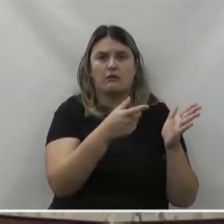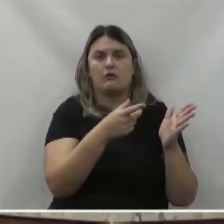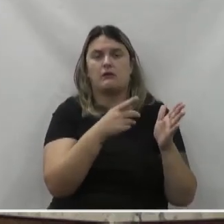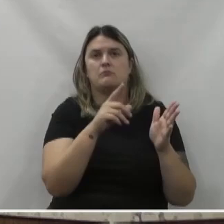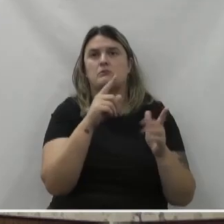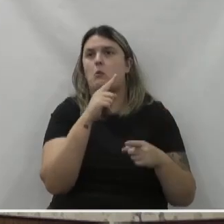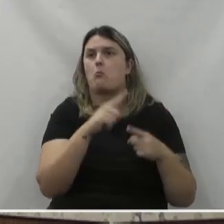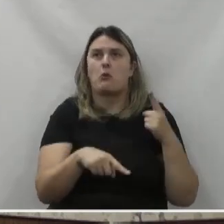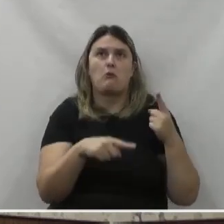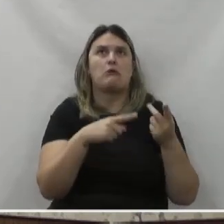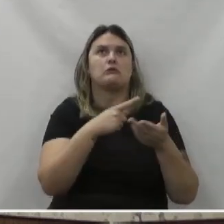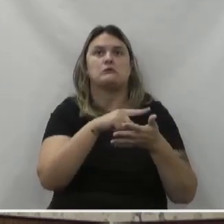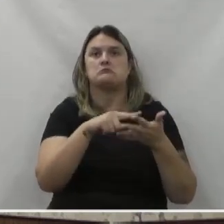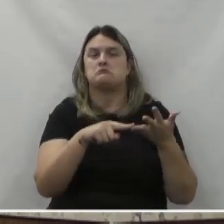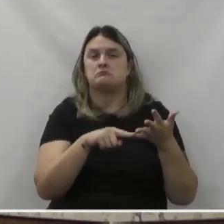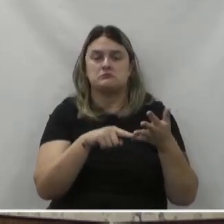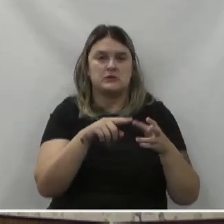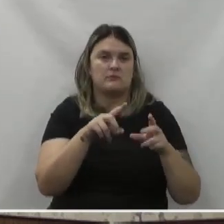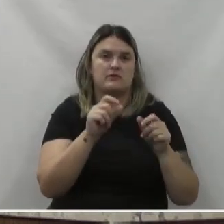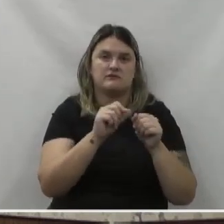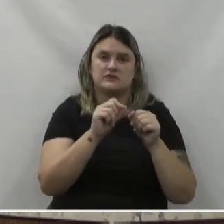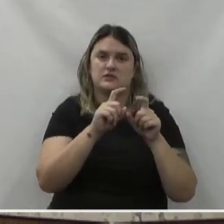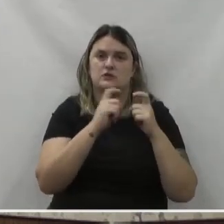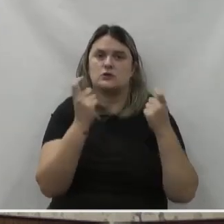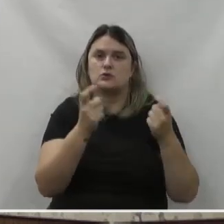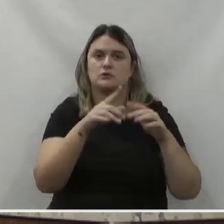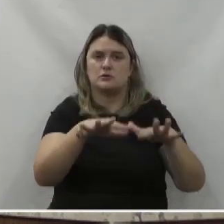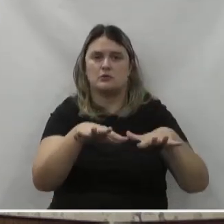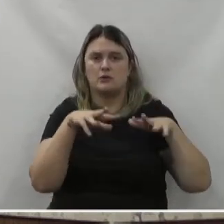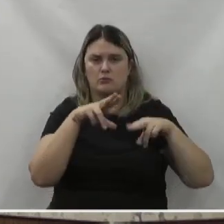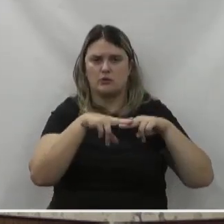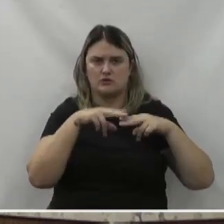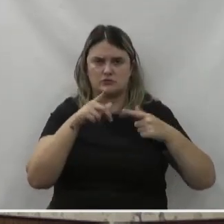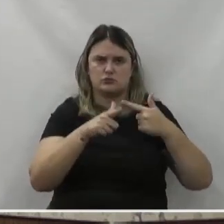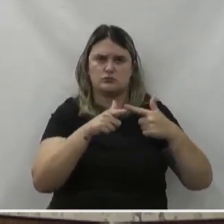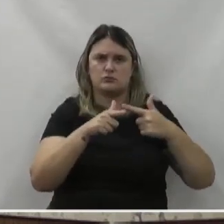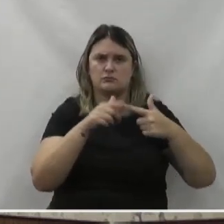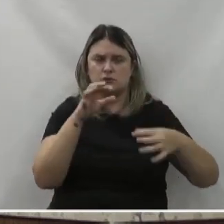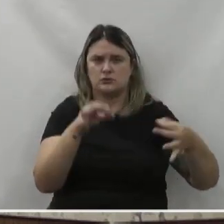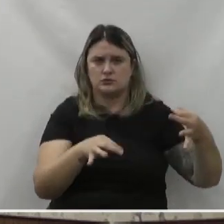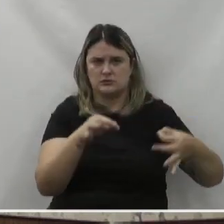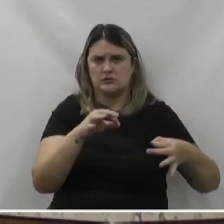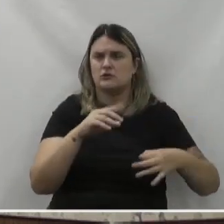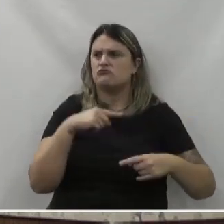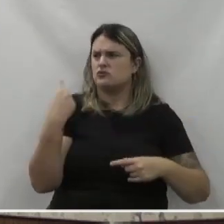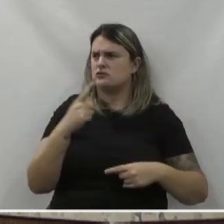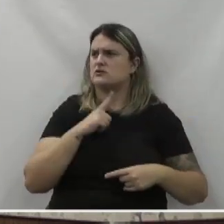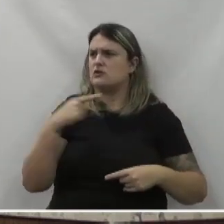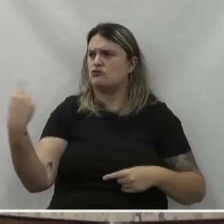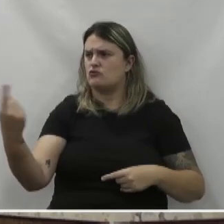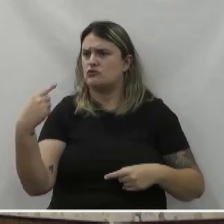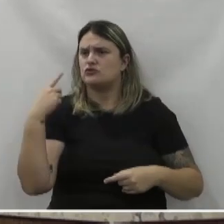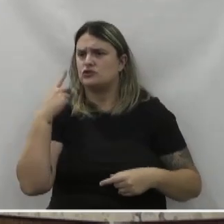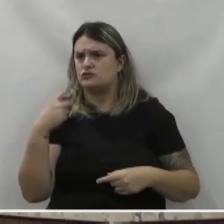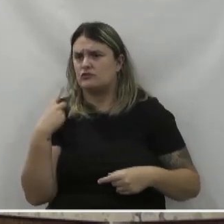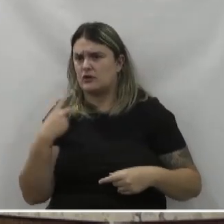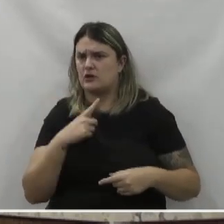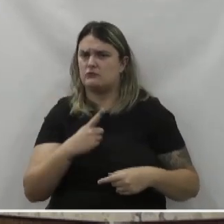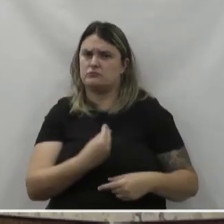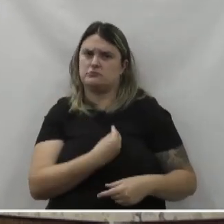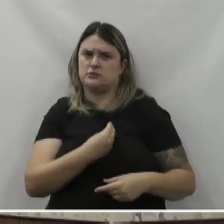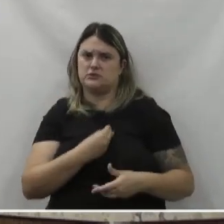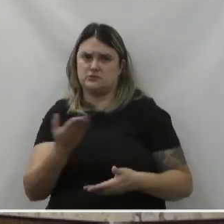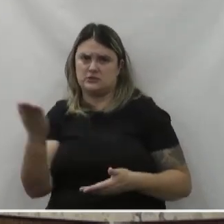audiência pública nesse momento, aí pela questão judicial, tem aí a assessoria jurídica da Câmara, que pode